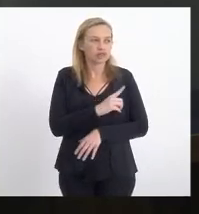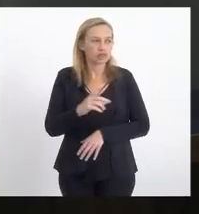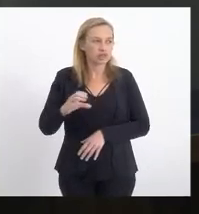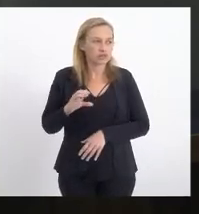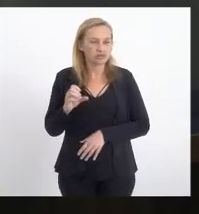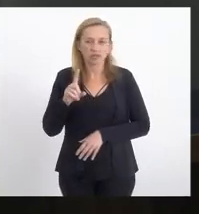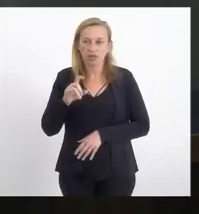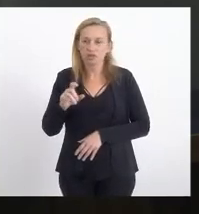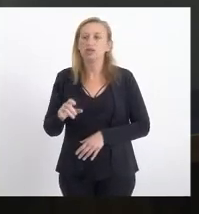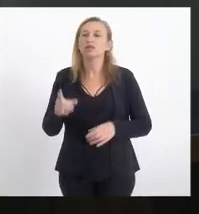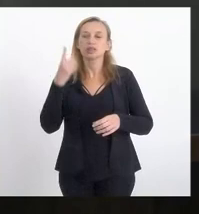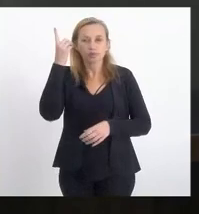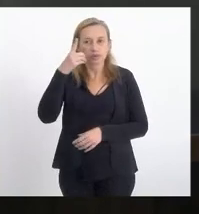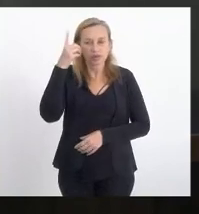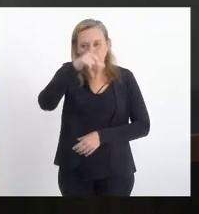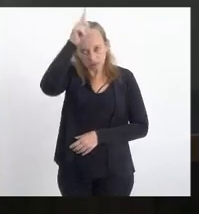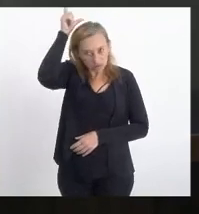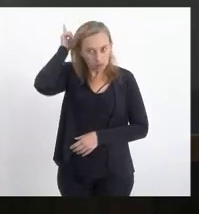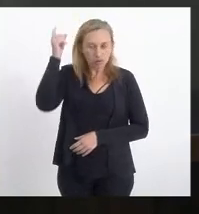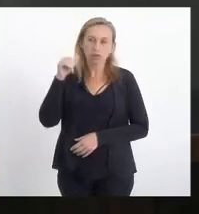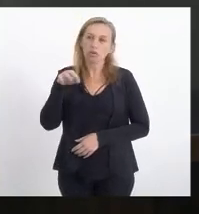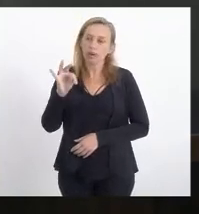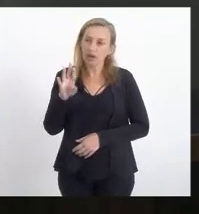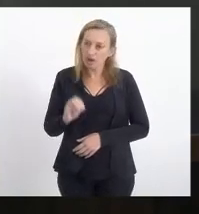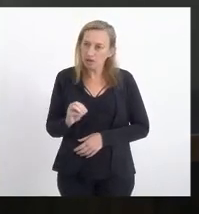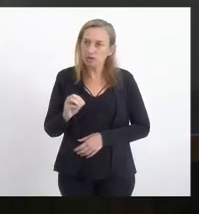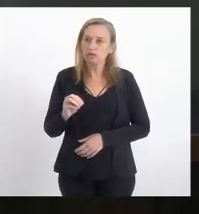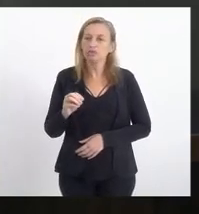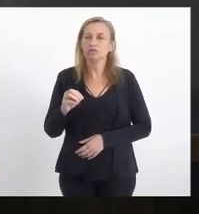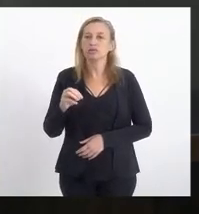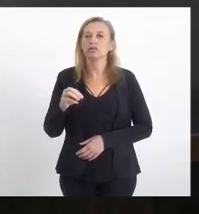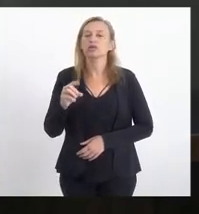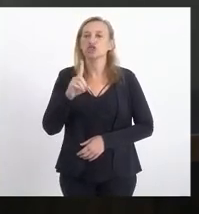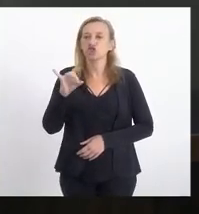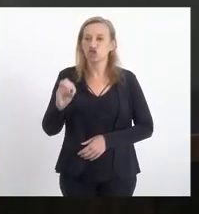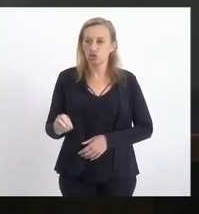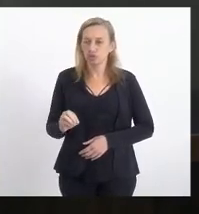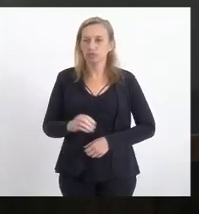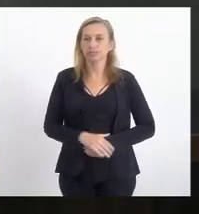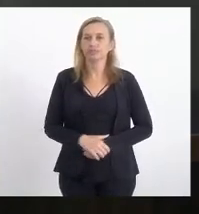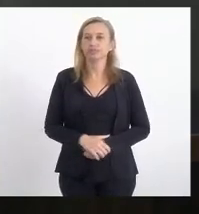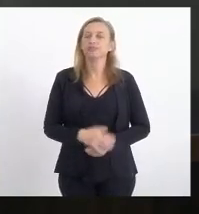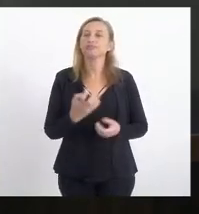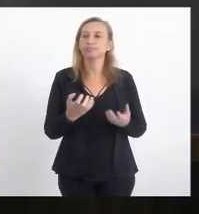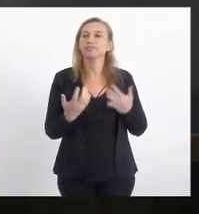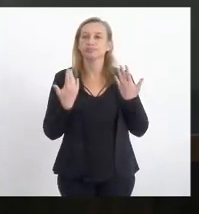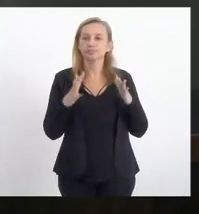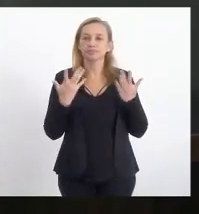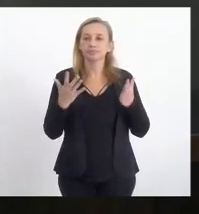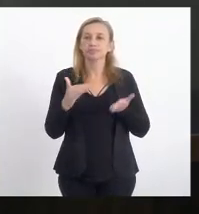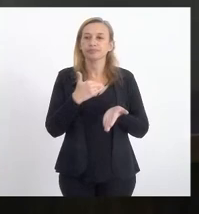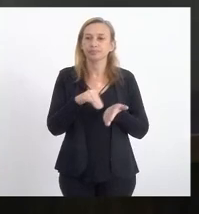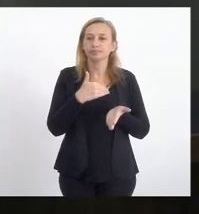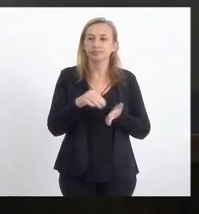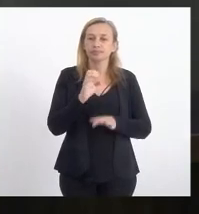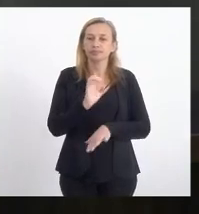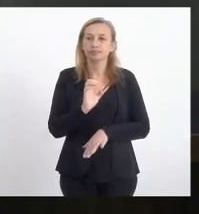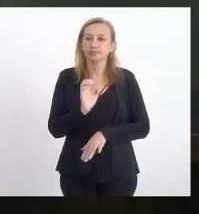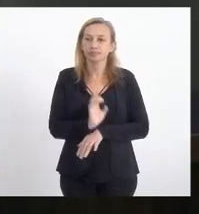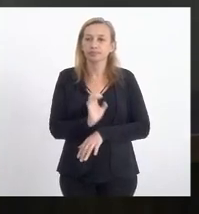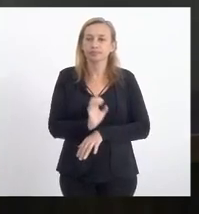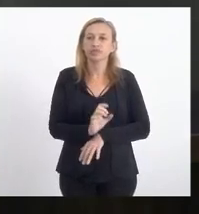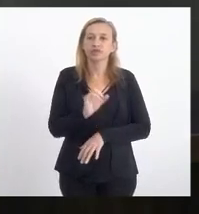Deputado Luiz Paulo dentário Gualberto Deputado Marcelo Dino Olá quero saudar o secretário de estado Sérgio